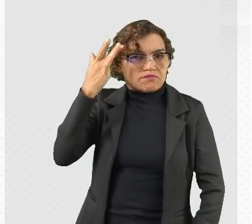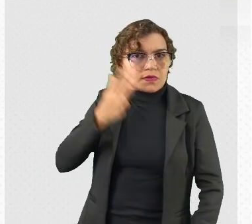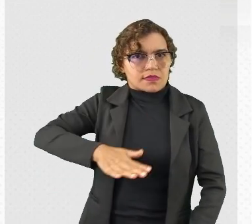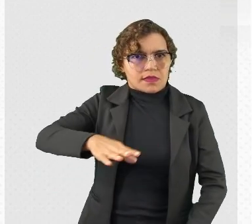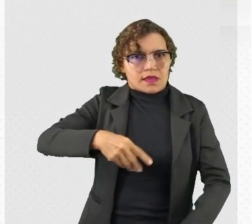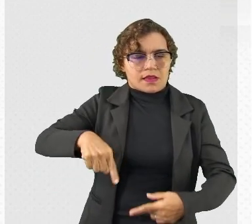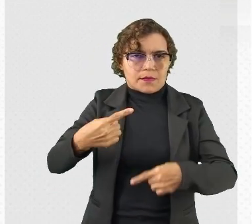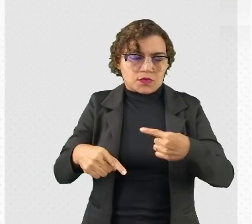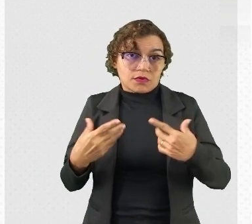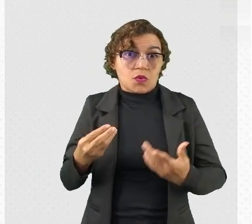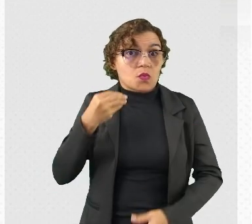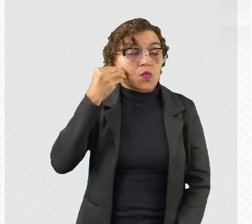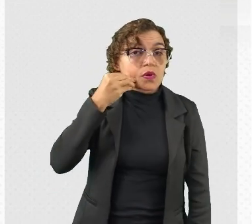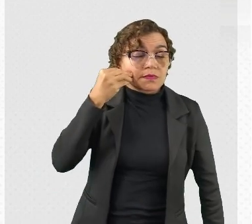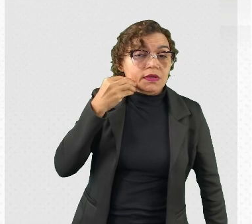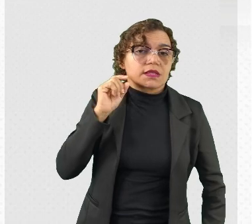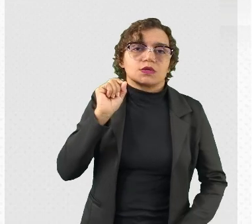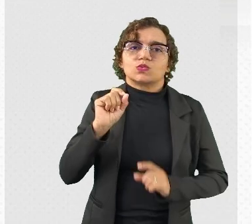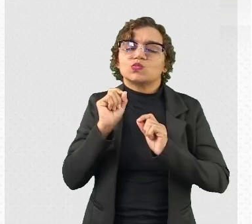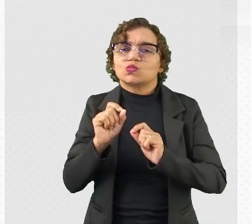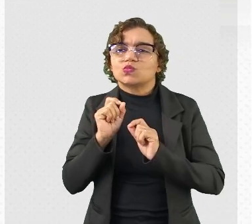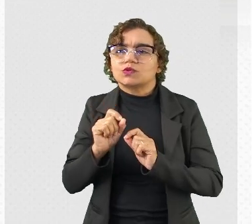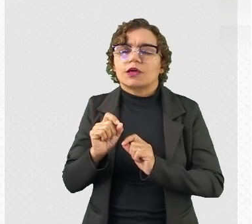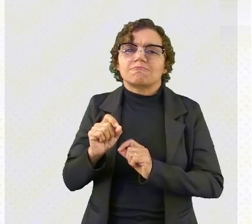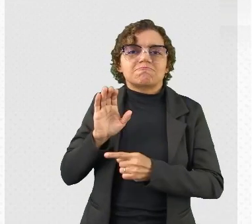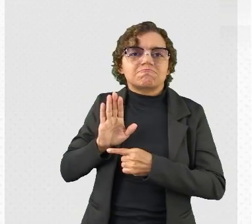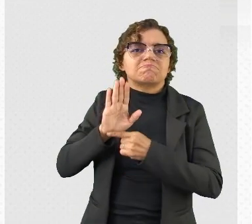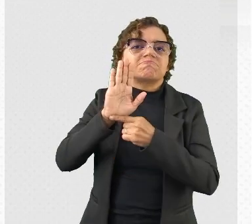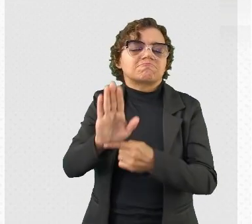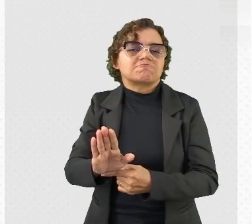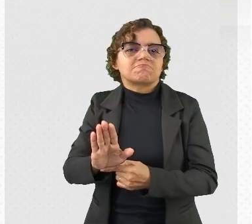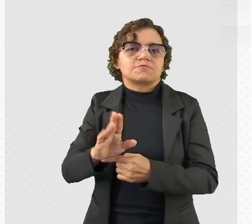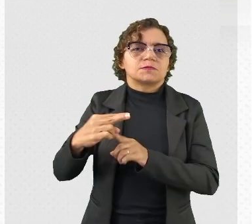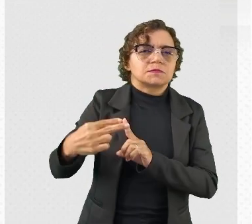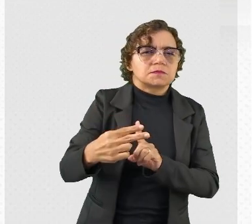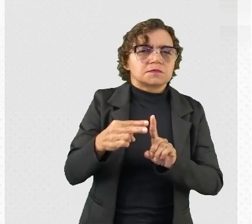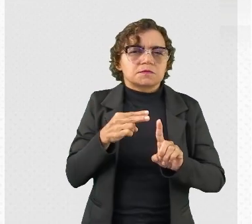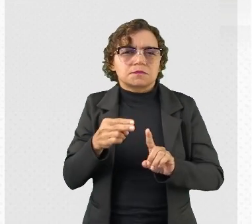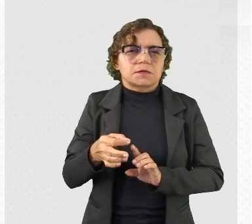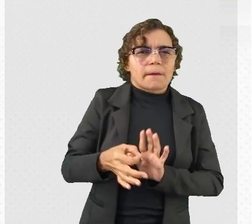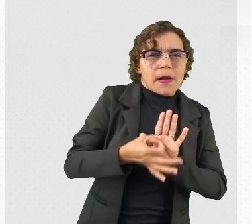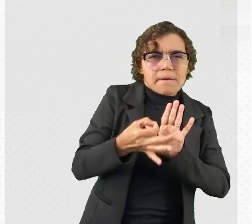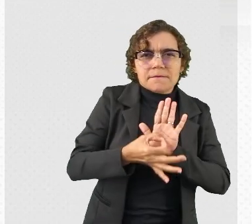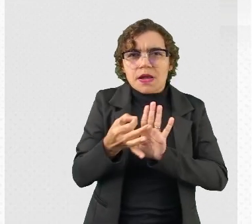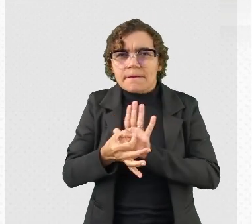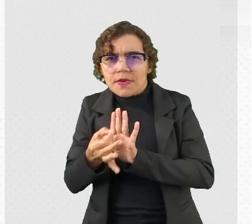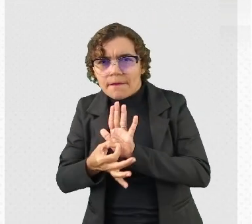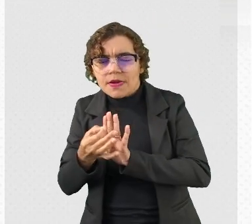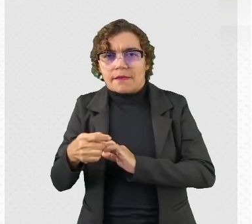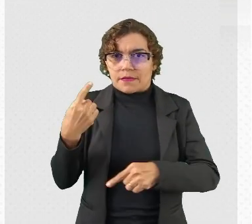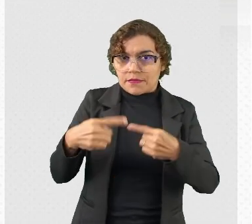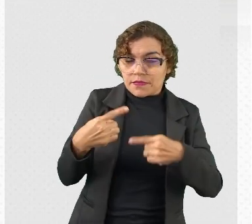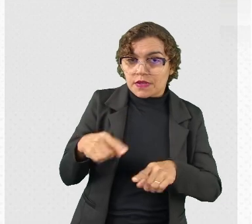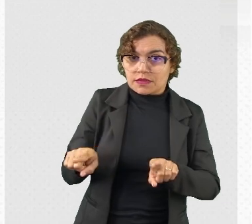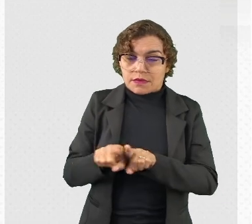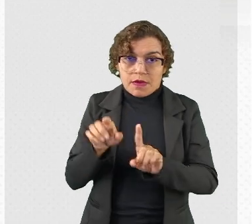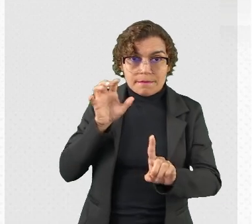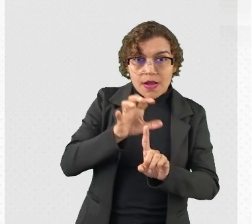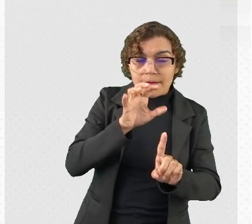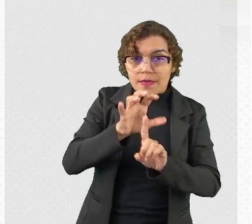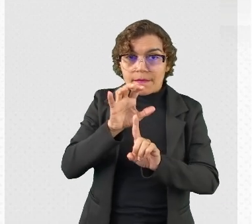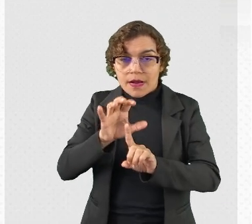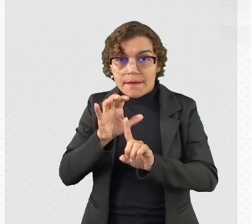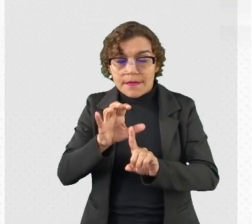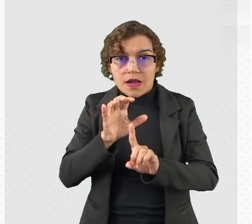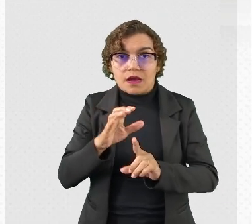essas experiências elas vão visar, né, a visão crítica dele de política e vai influenciar diretamente na criação da sua